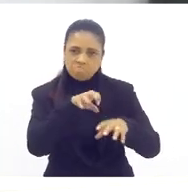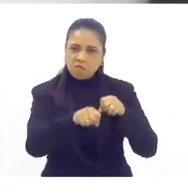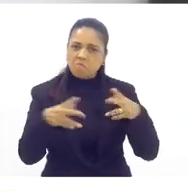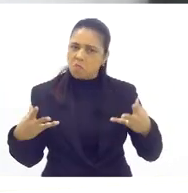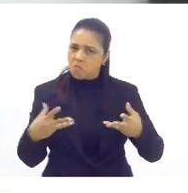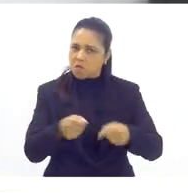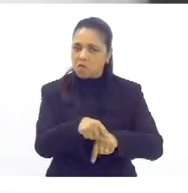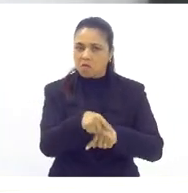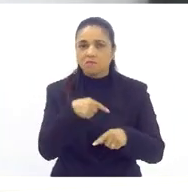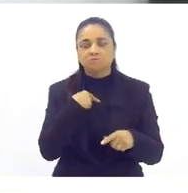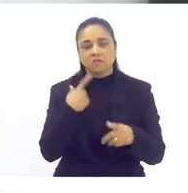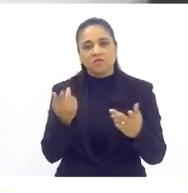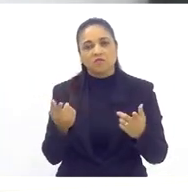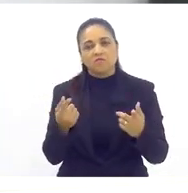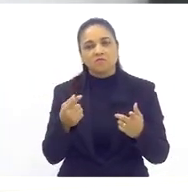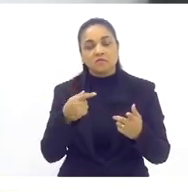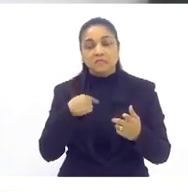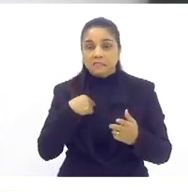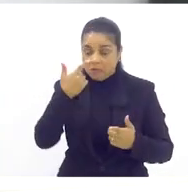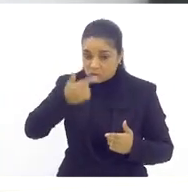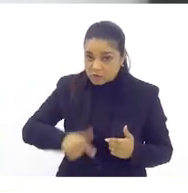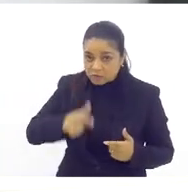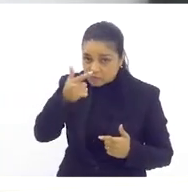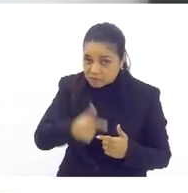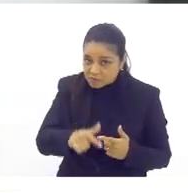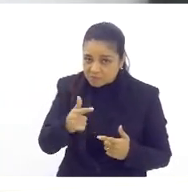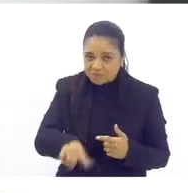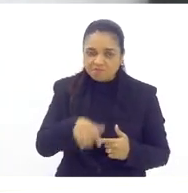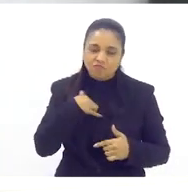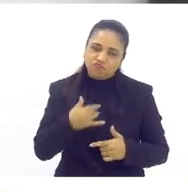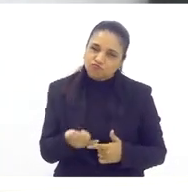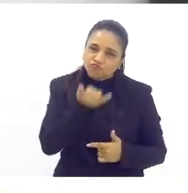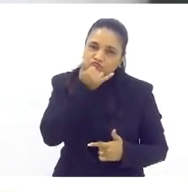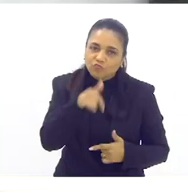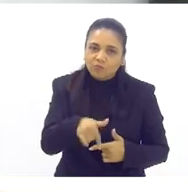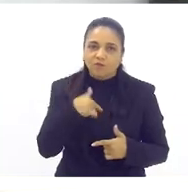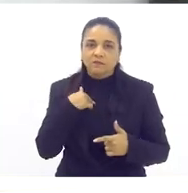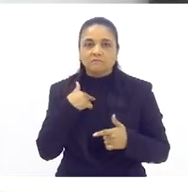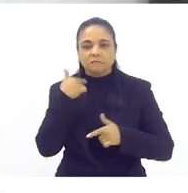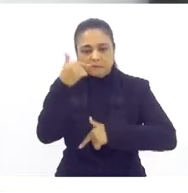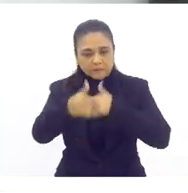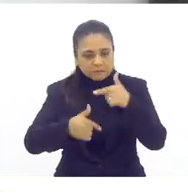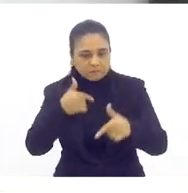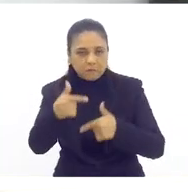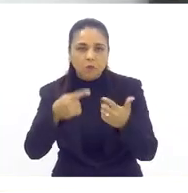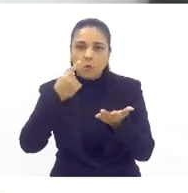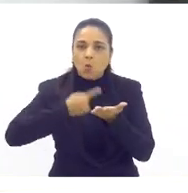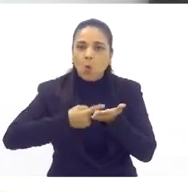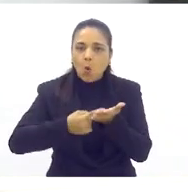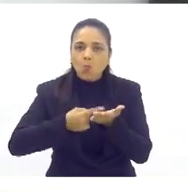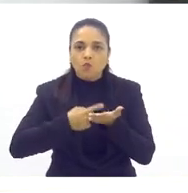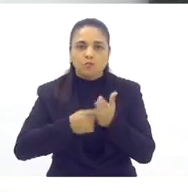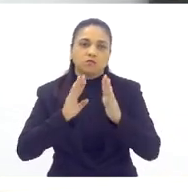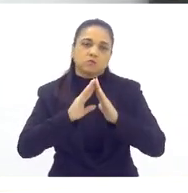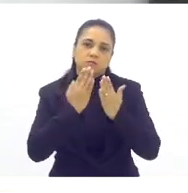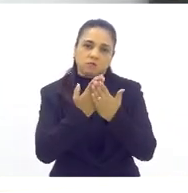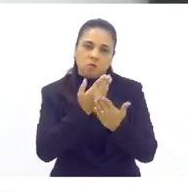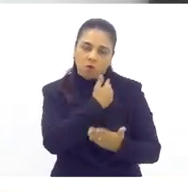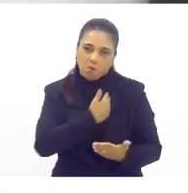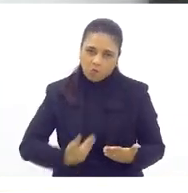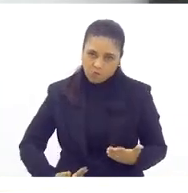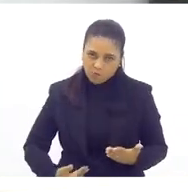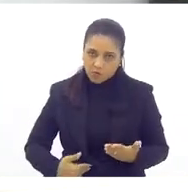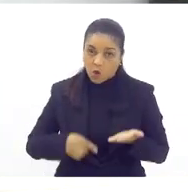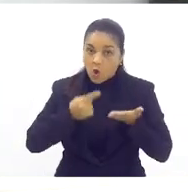eu vou reiterar e me desculpe se eu tiver sendo repetitivo fazem pelo compromisso com a escola pública fazem